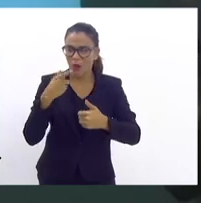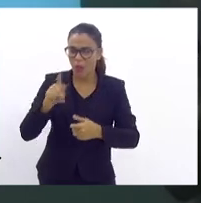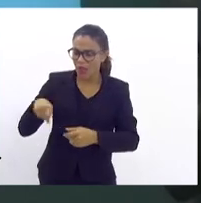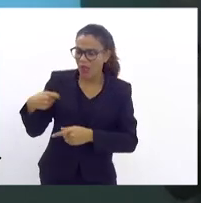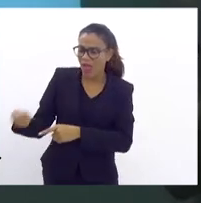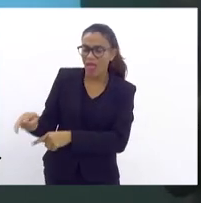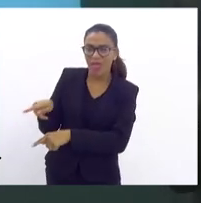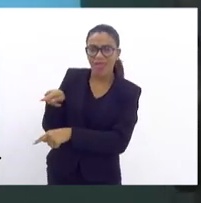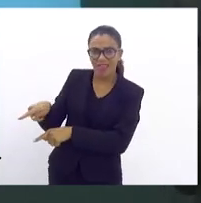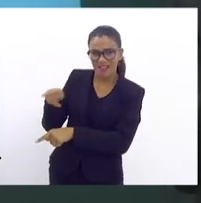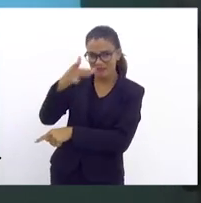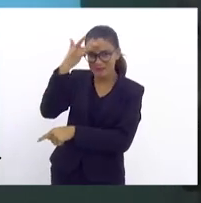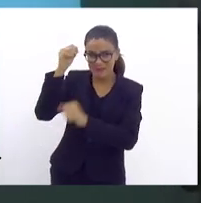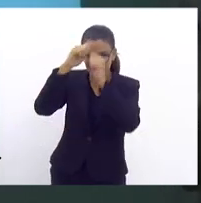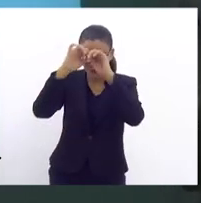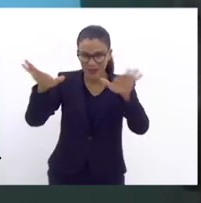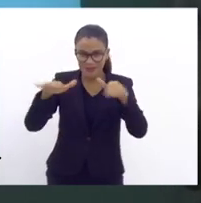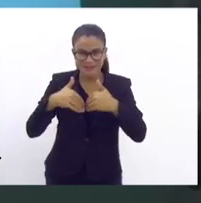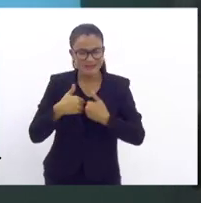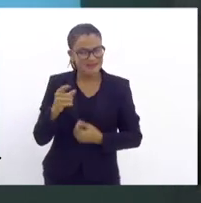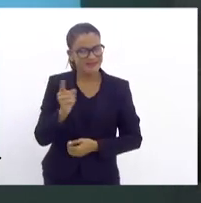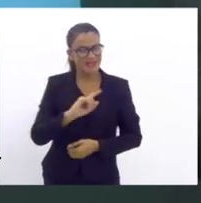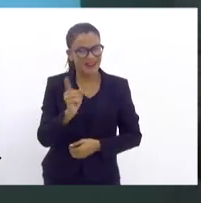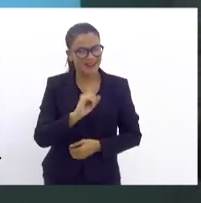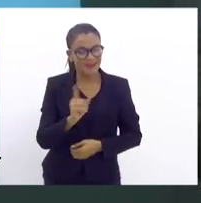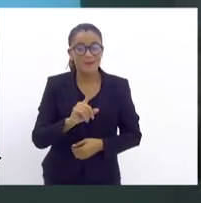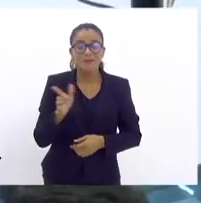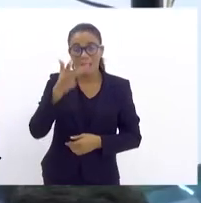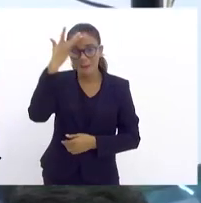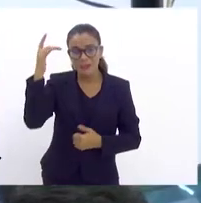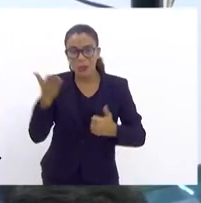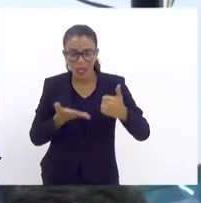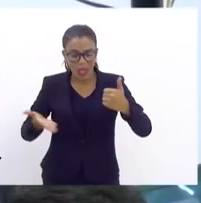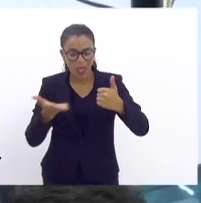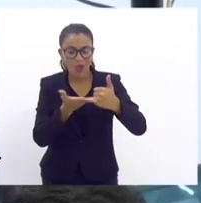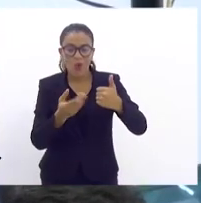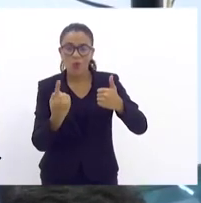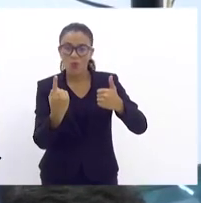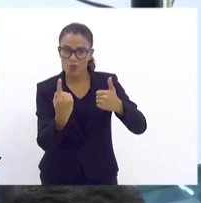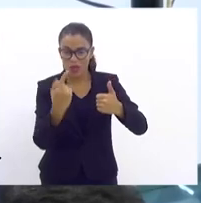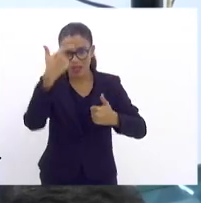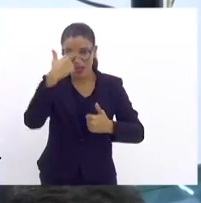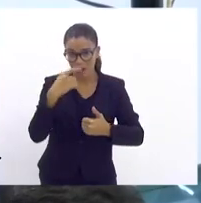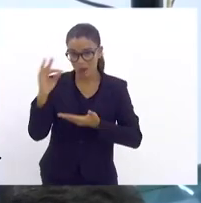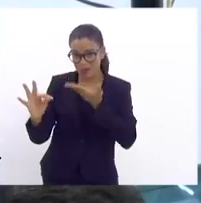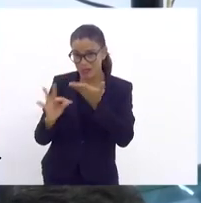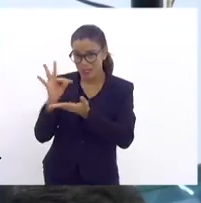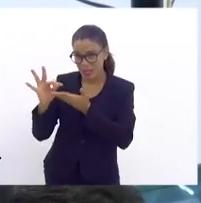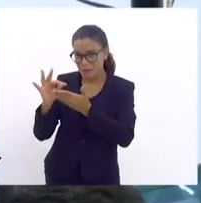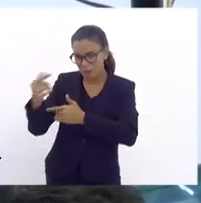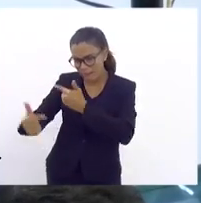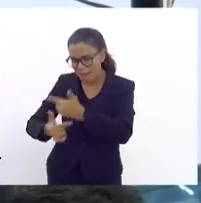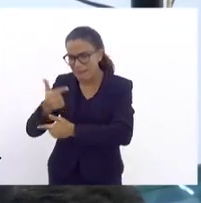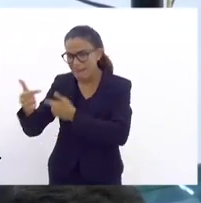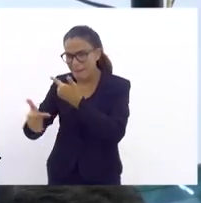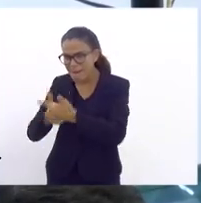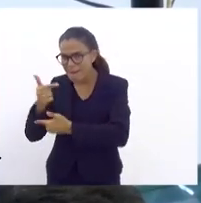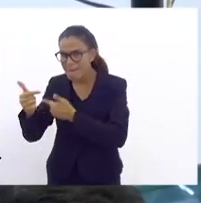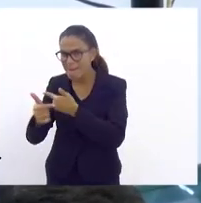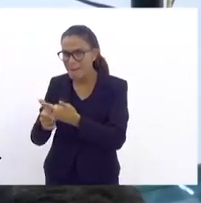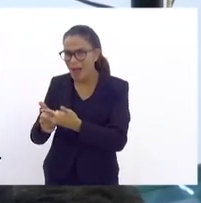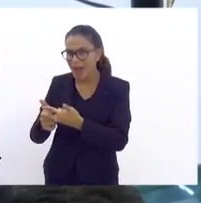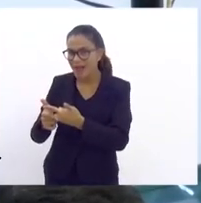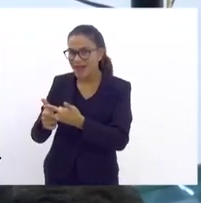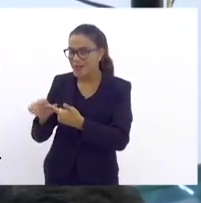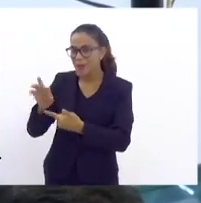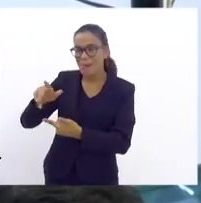tá então assim a pessoa é nível de suporte um porque eu terapeuta vou precisar de mandar tanto não que ele